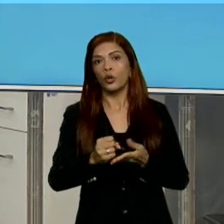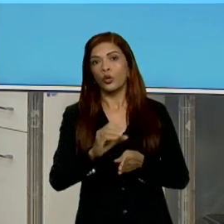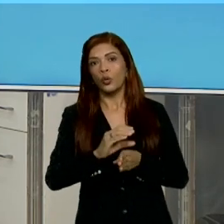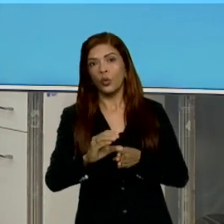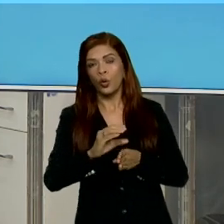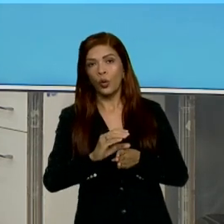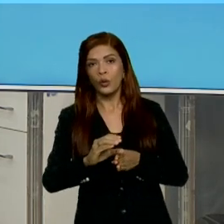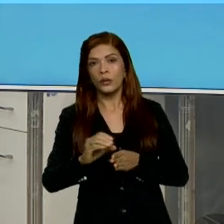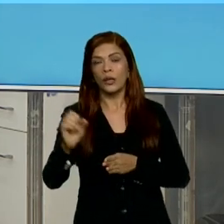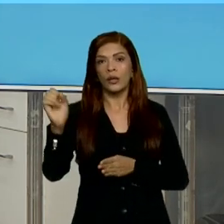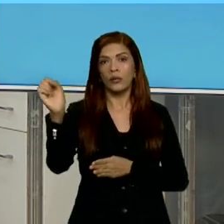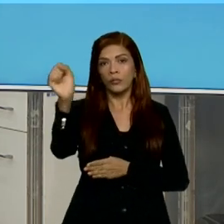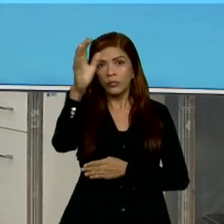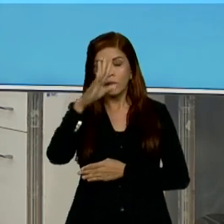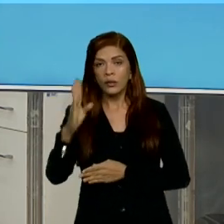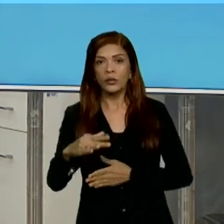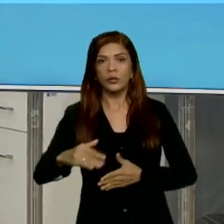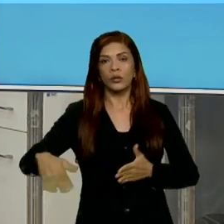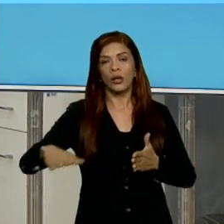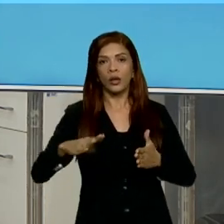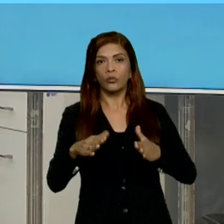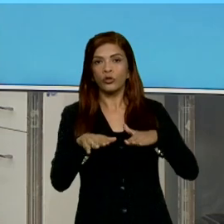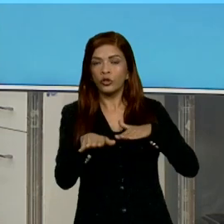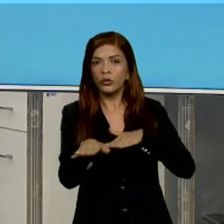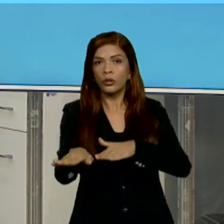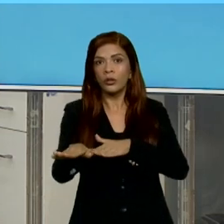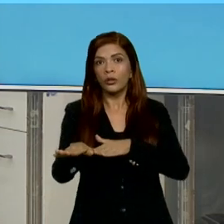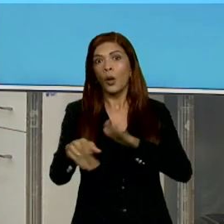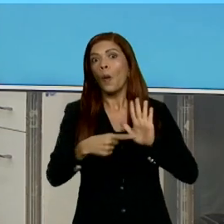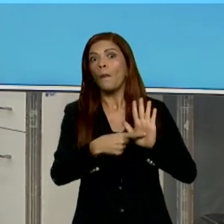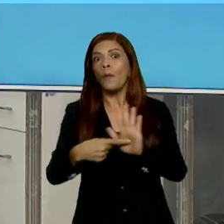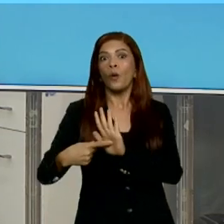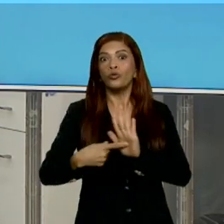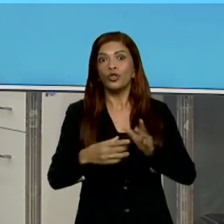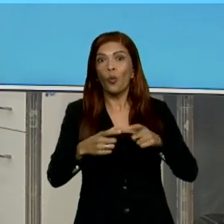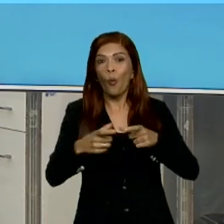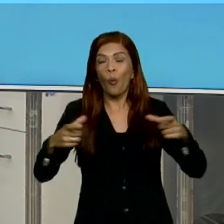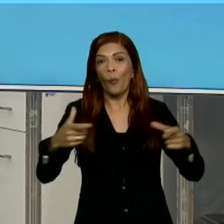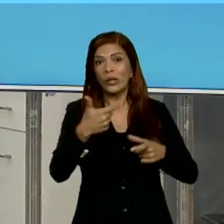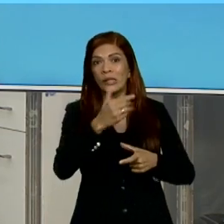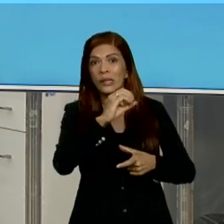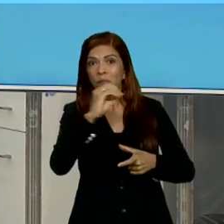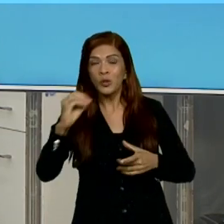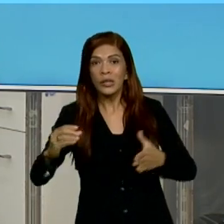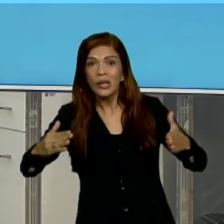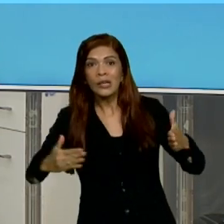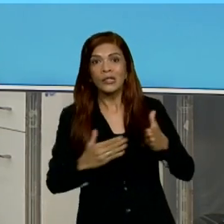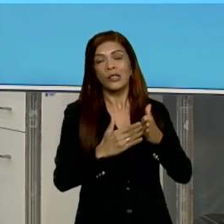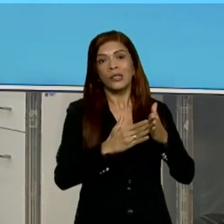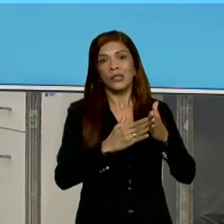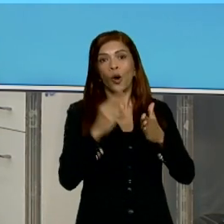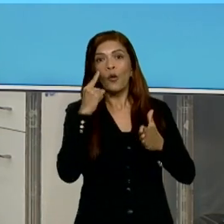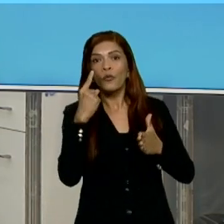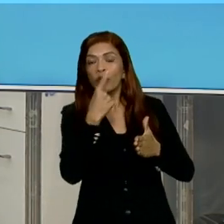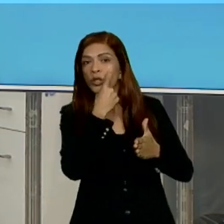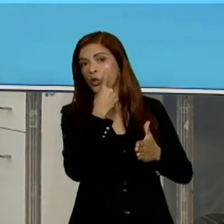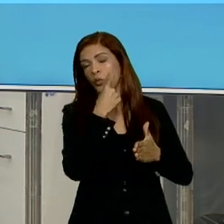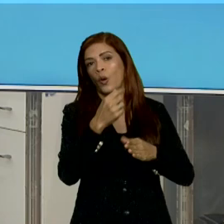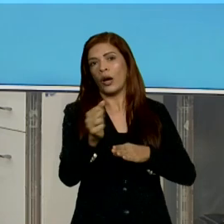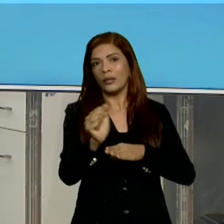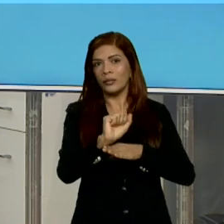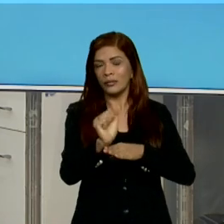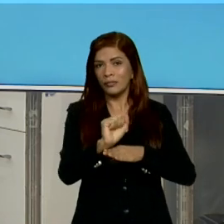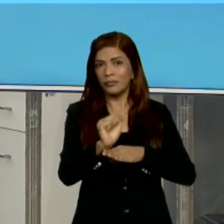Trânsito aponta um aumento de mais de 100% nas restrições visuais notificadas nas carteiras nacionais de